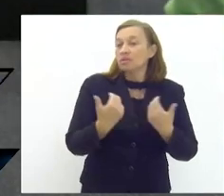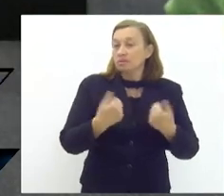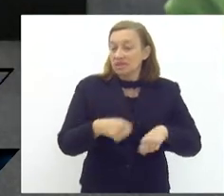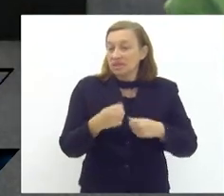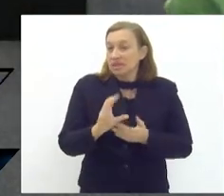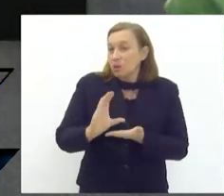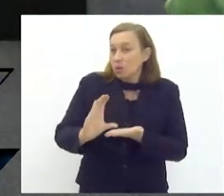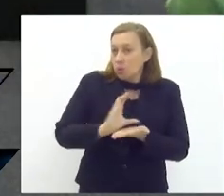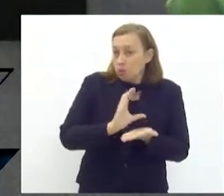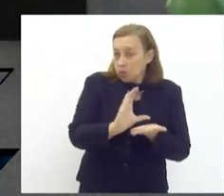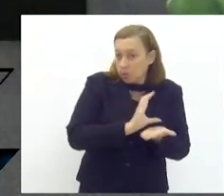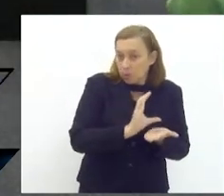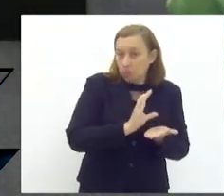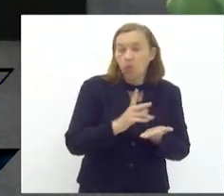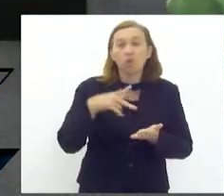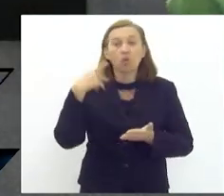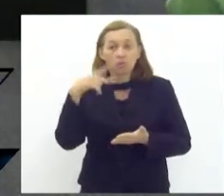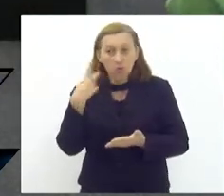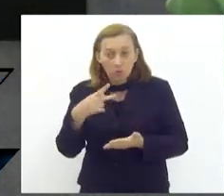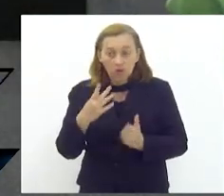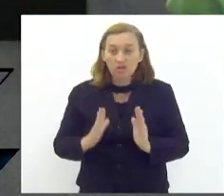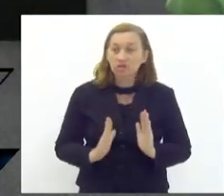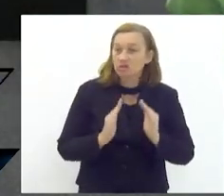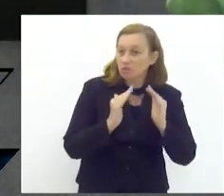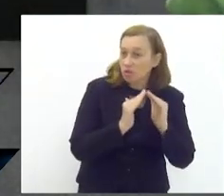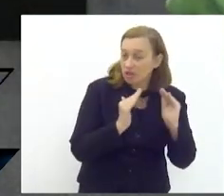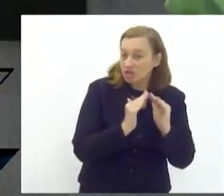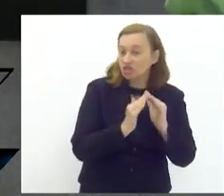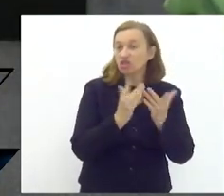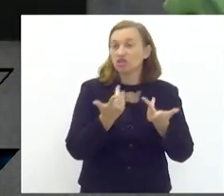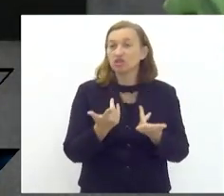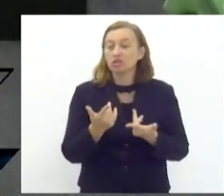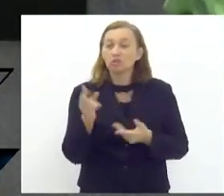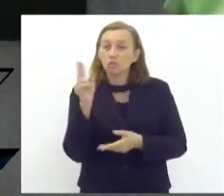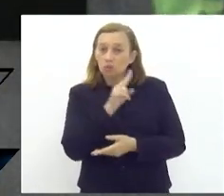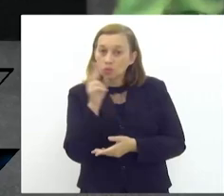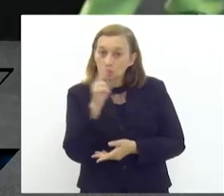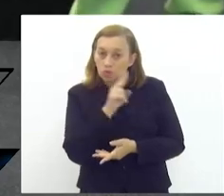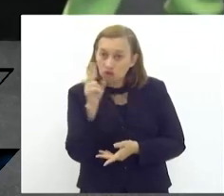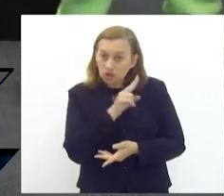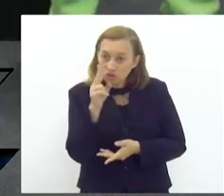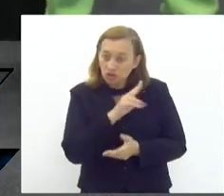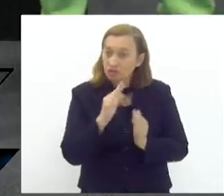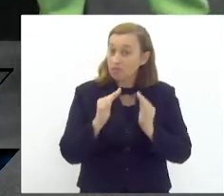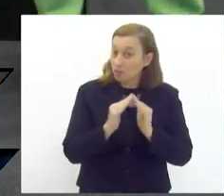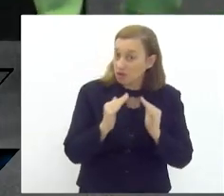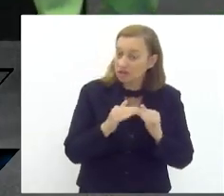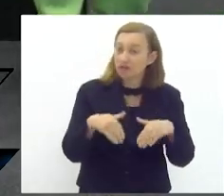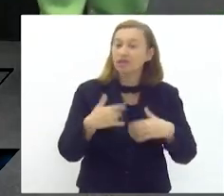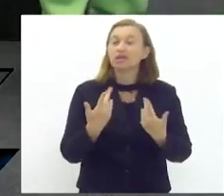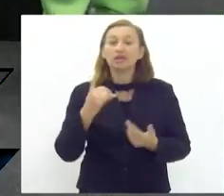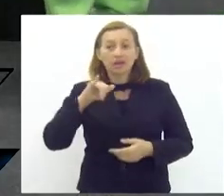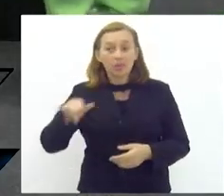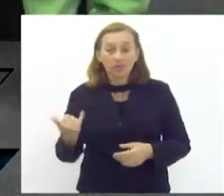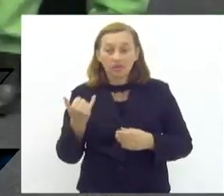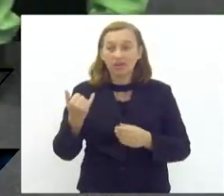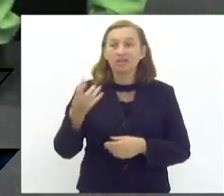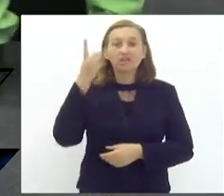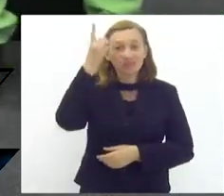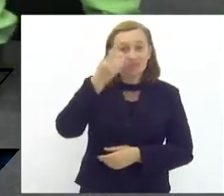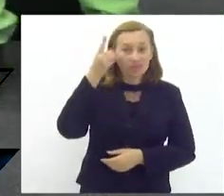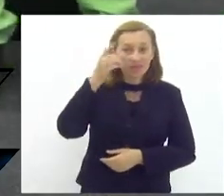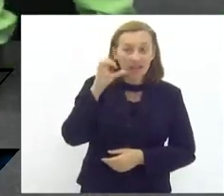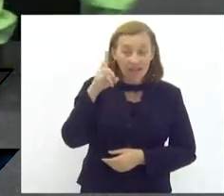por conta da política de ocupação do espaço urbano por conta da urgência em habitação e aproveitar Deputado